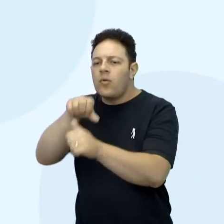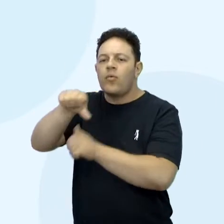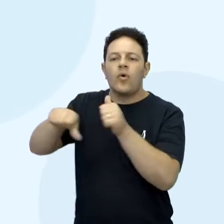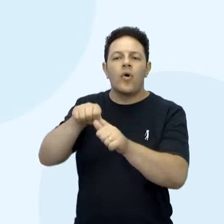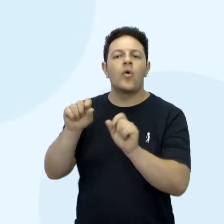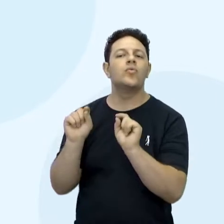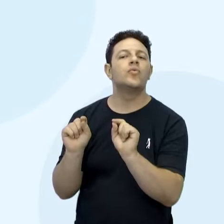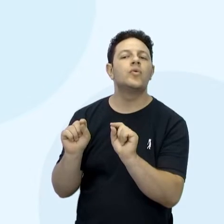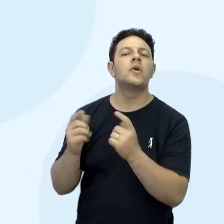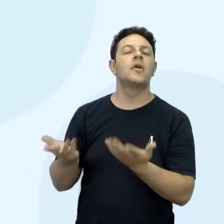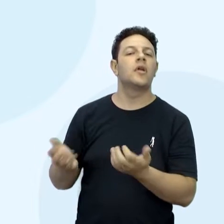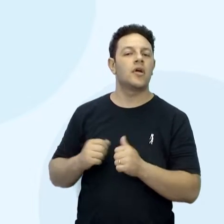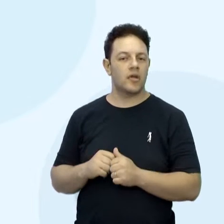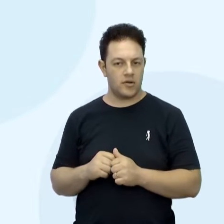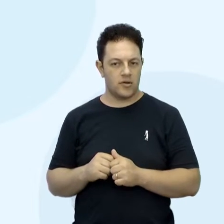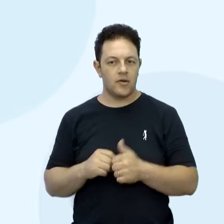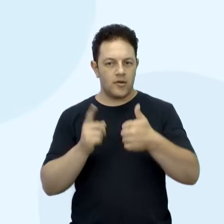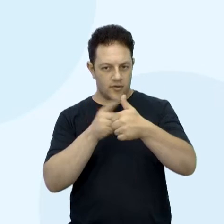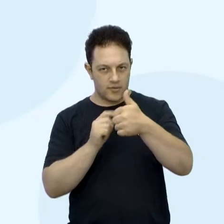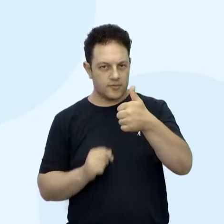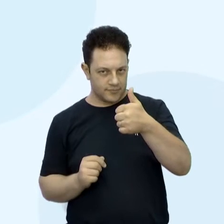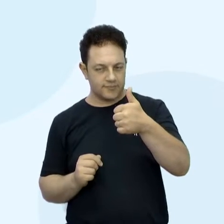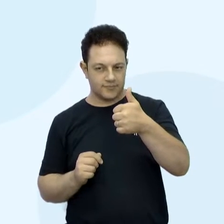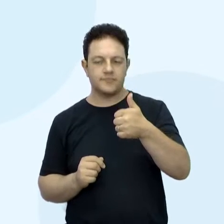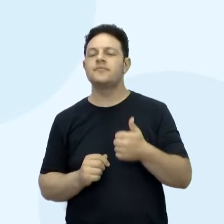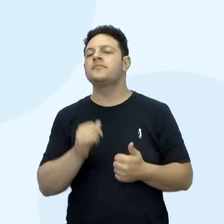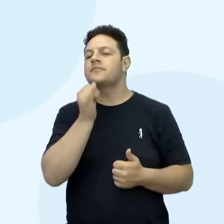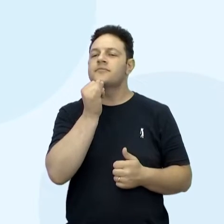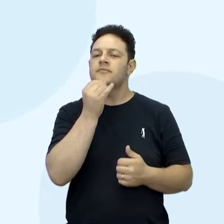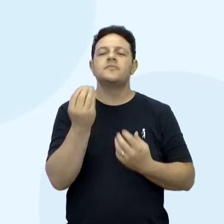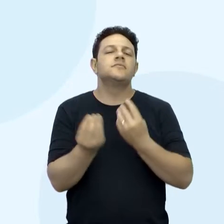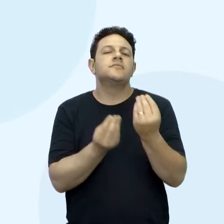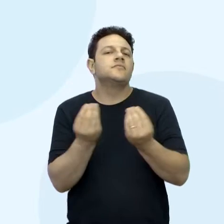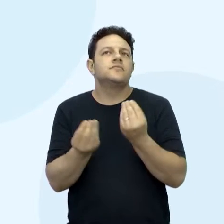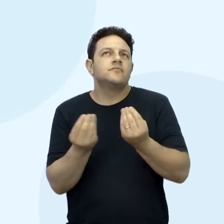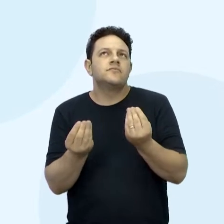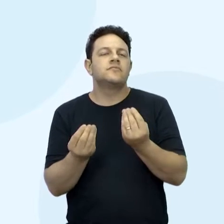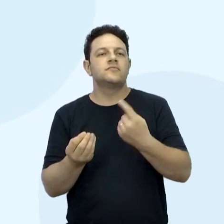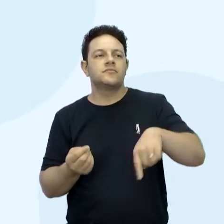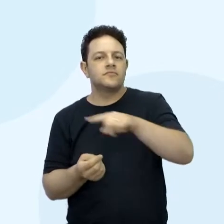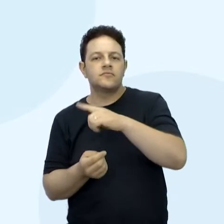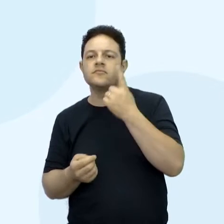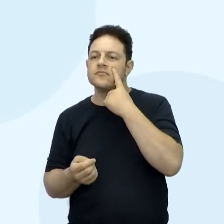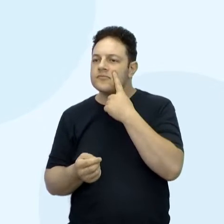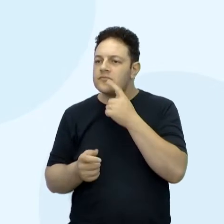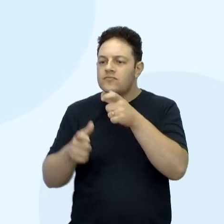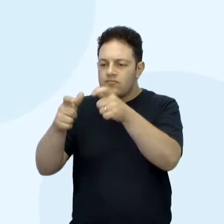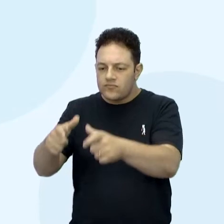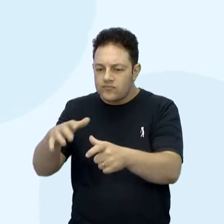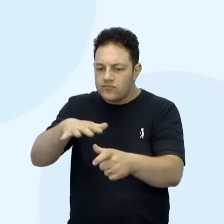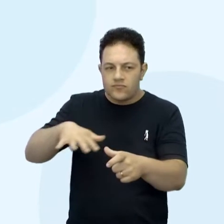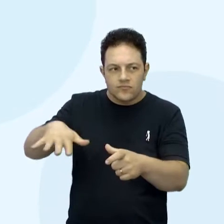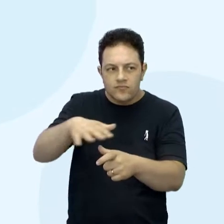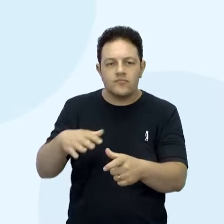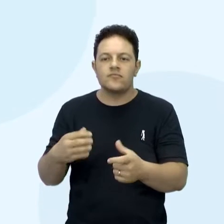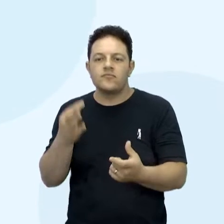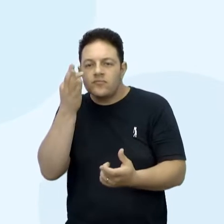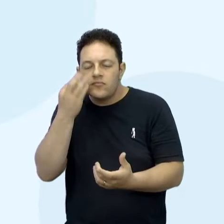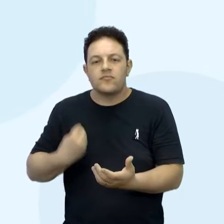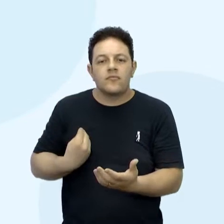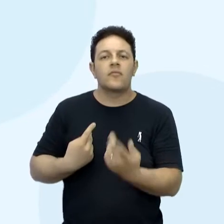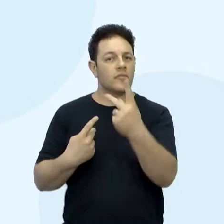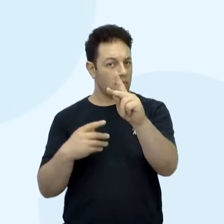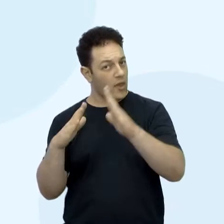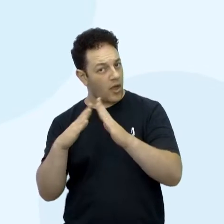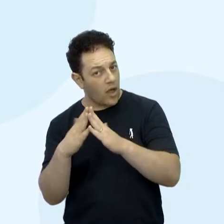Em que consistia aí a sua pesquisa, né? Como é que a gente vai abordar aí o espaço de vivência? Vai ser sua